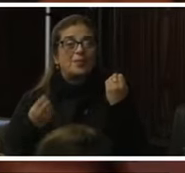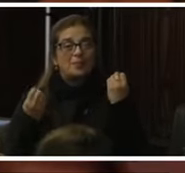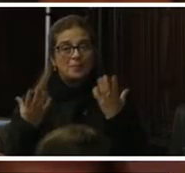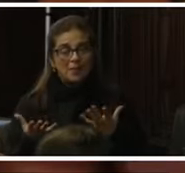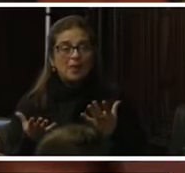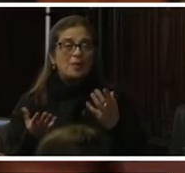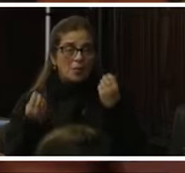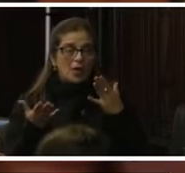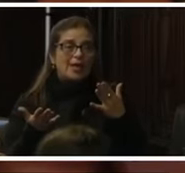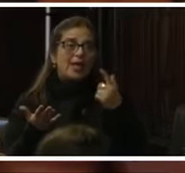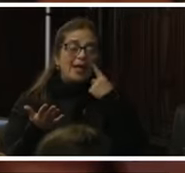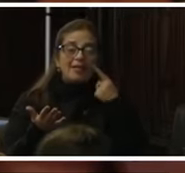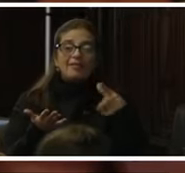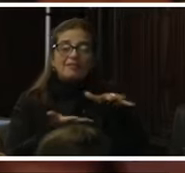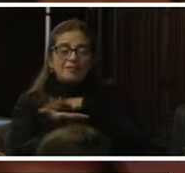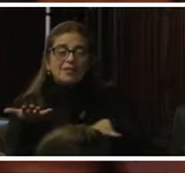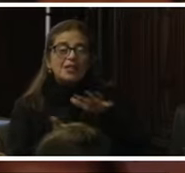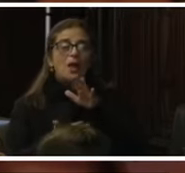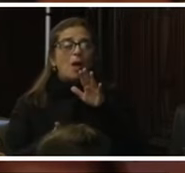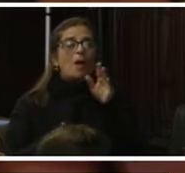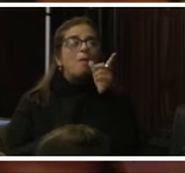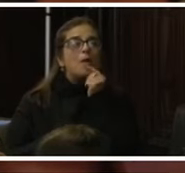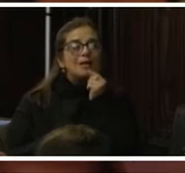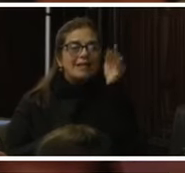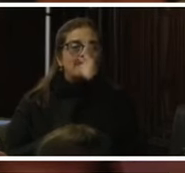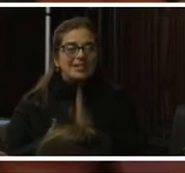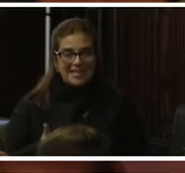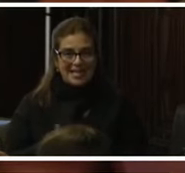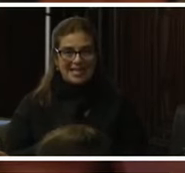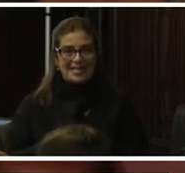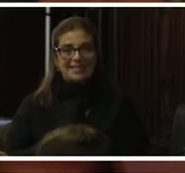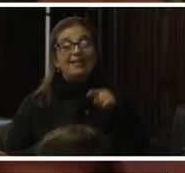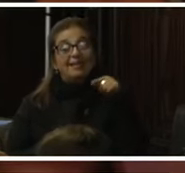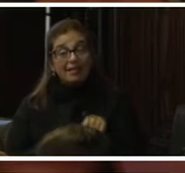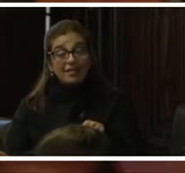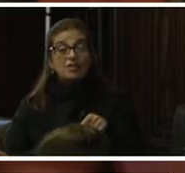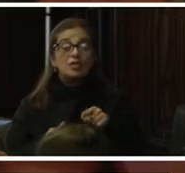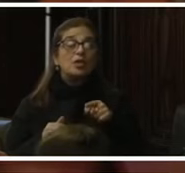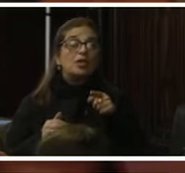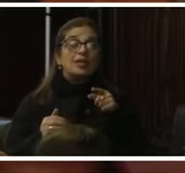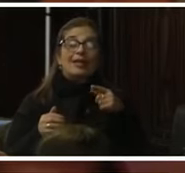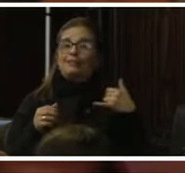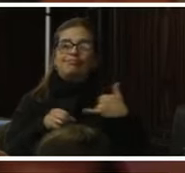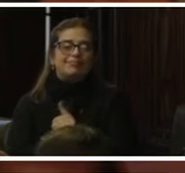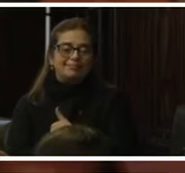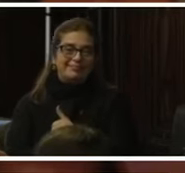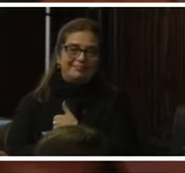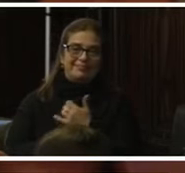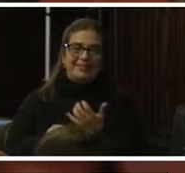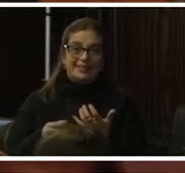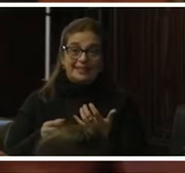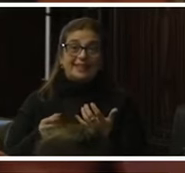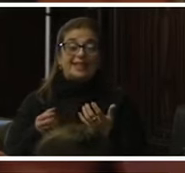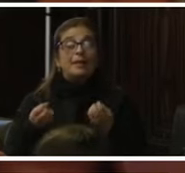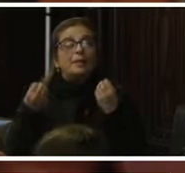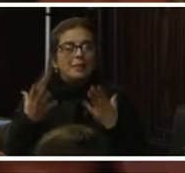brasileiro então por isso a gente vem essa comissão é fazer esses relatos que faça